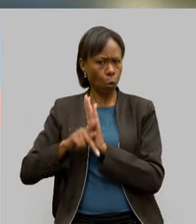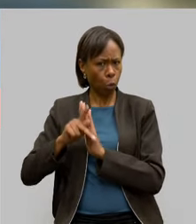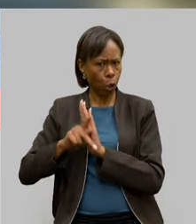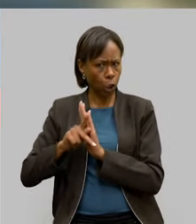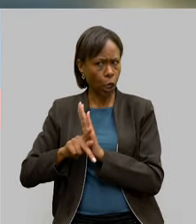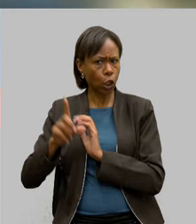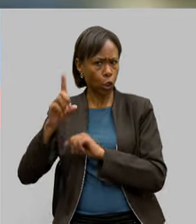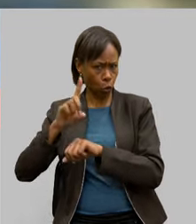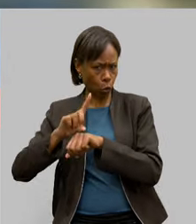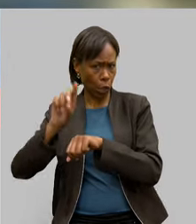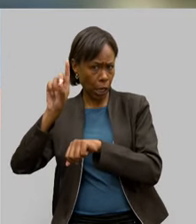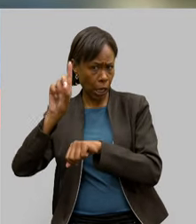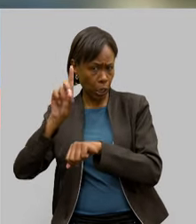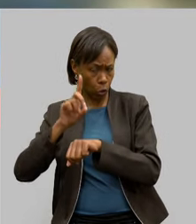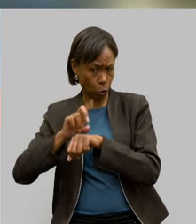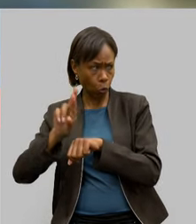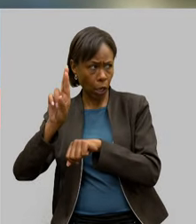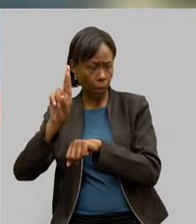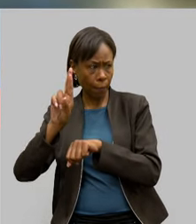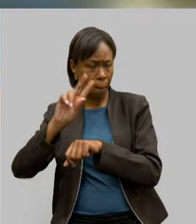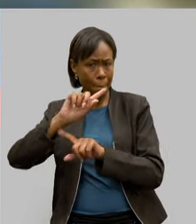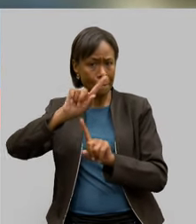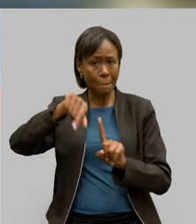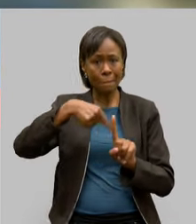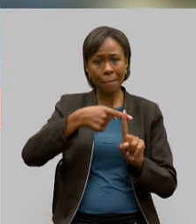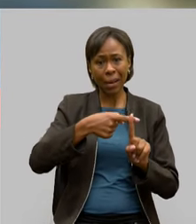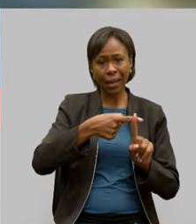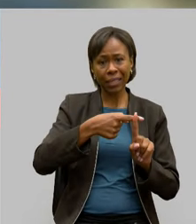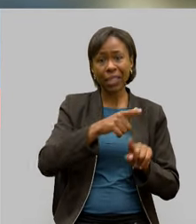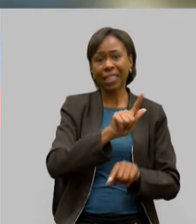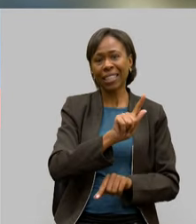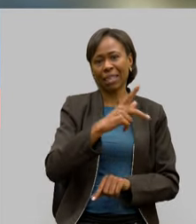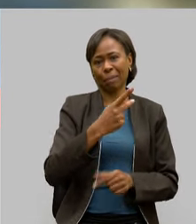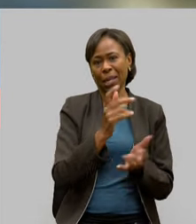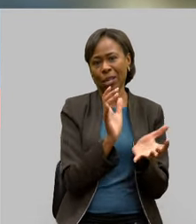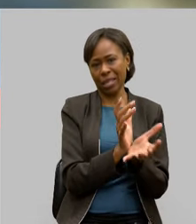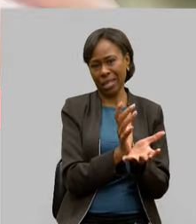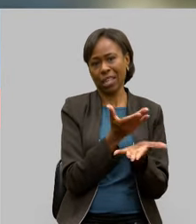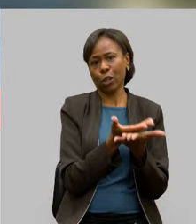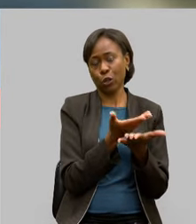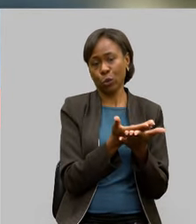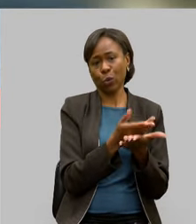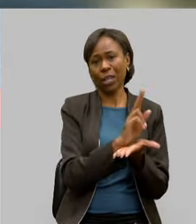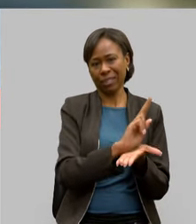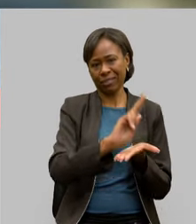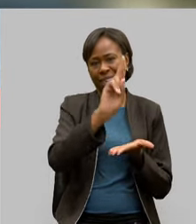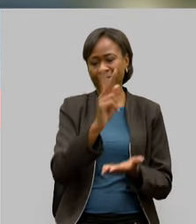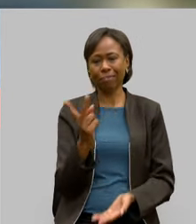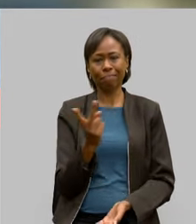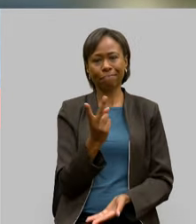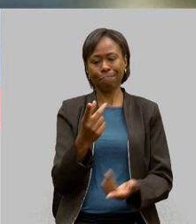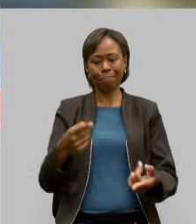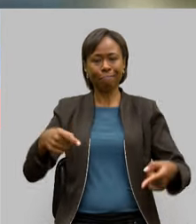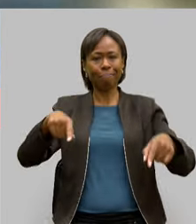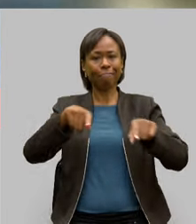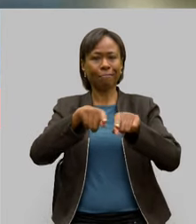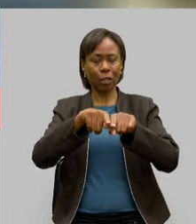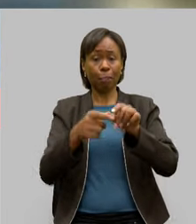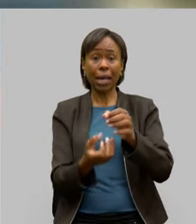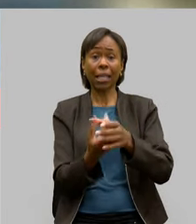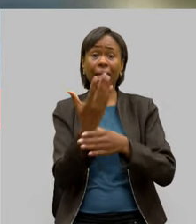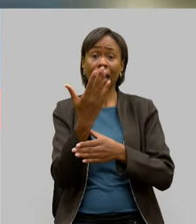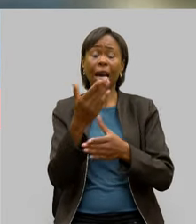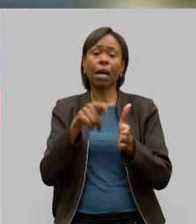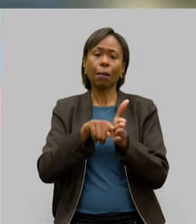do núcleo de estudo né aqui na universidade para que nós pudéssemos institucionalizar a pesquisa com cannabis aqui na